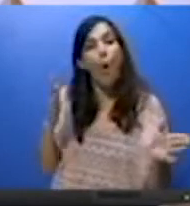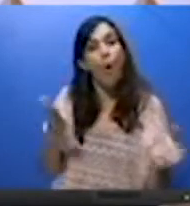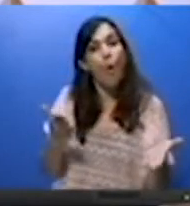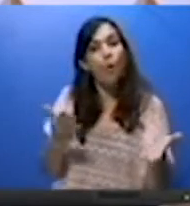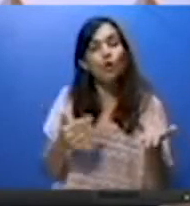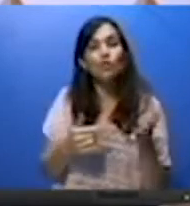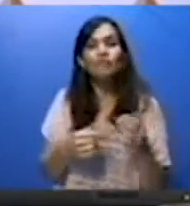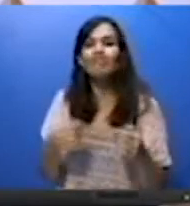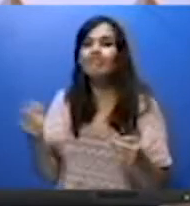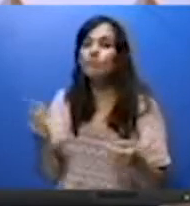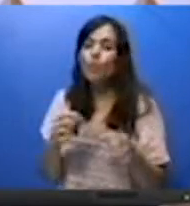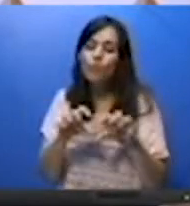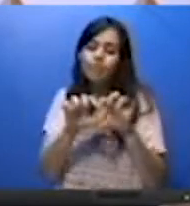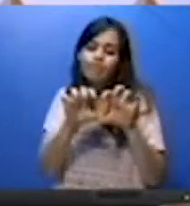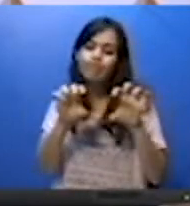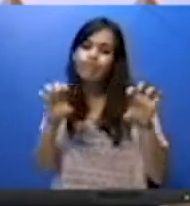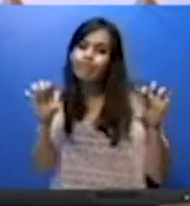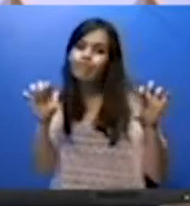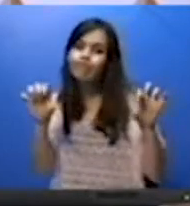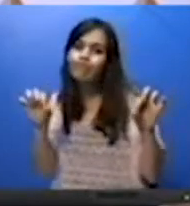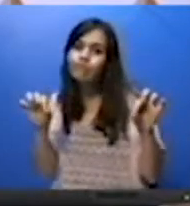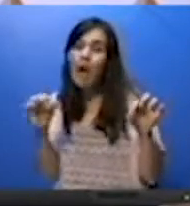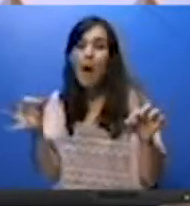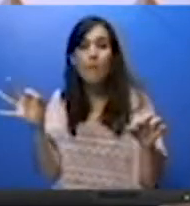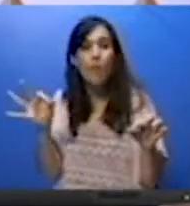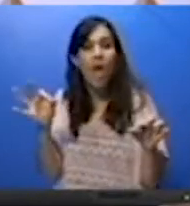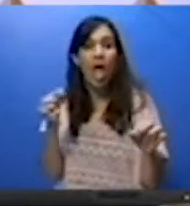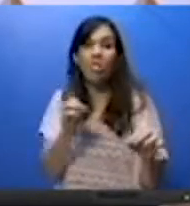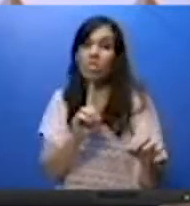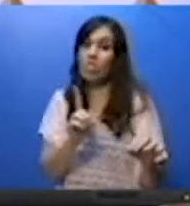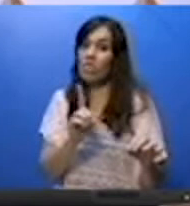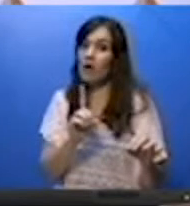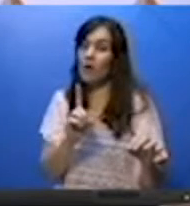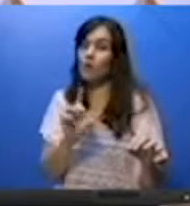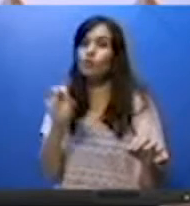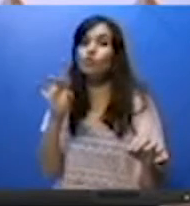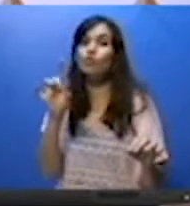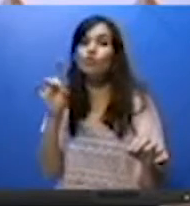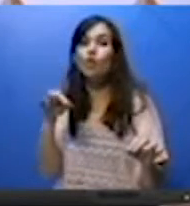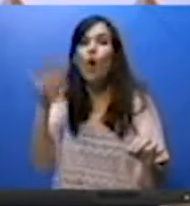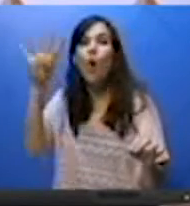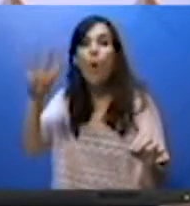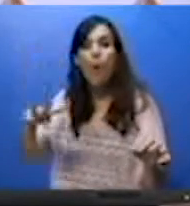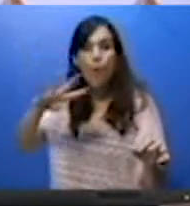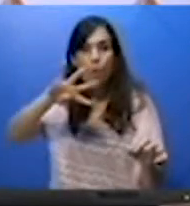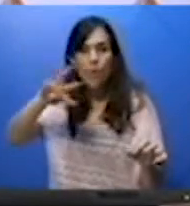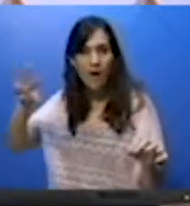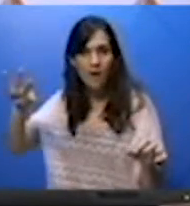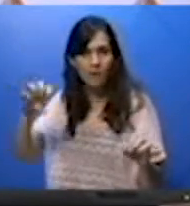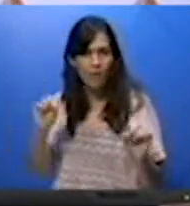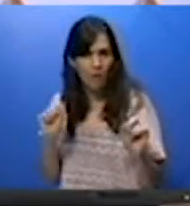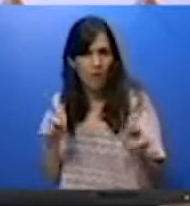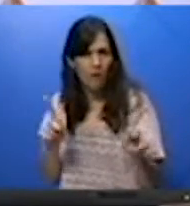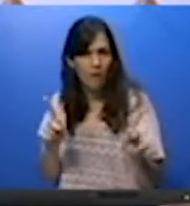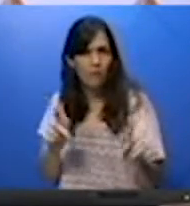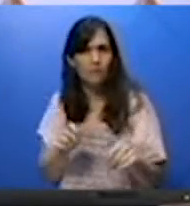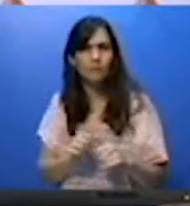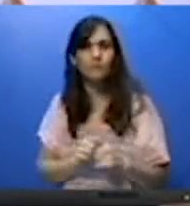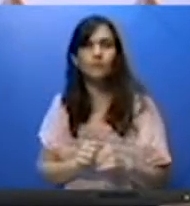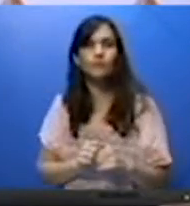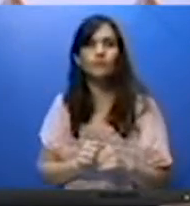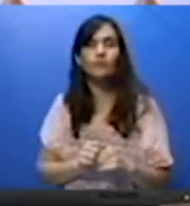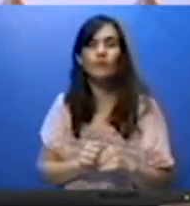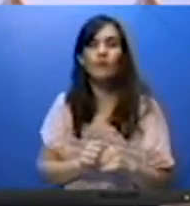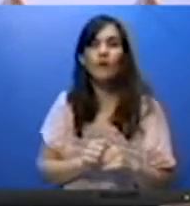as cédulas tá e nem as moedinhas eu quero explorar o quadro certo cara